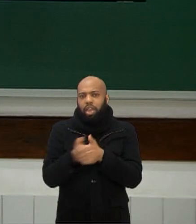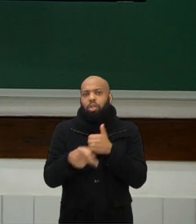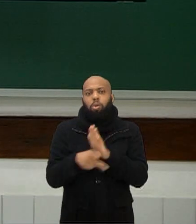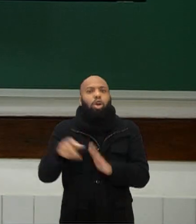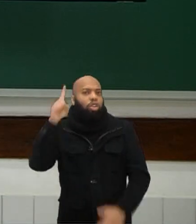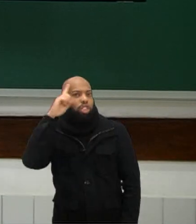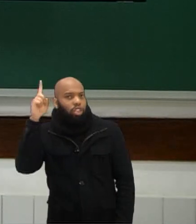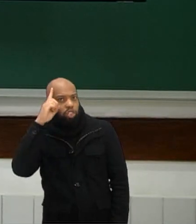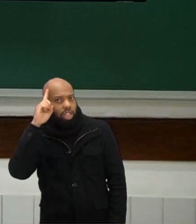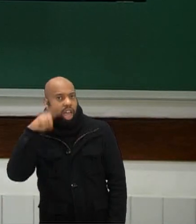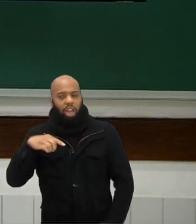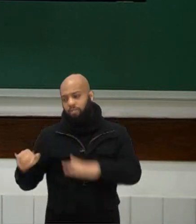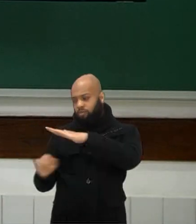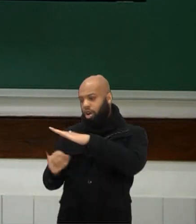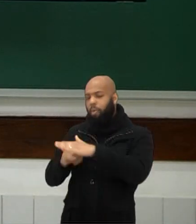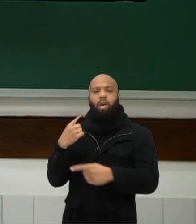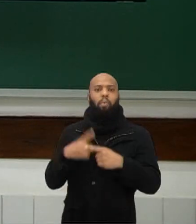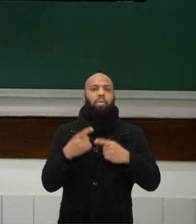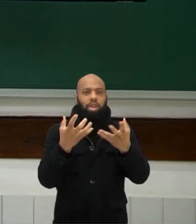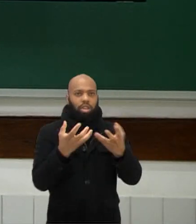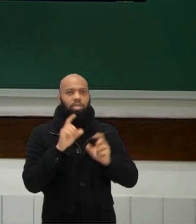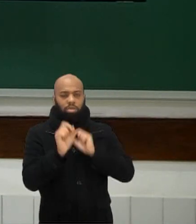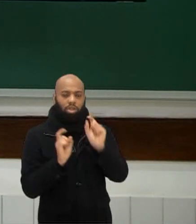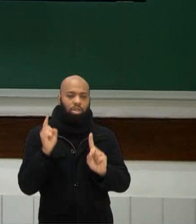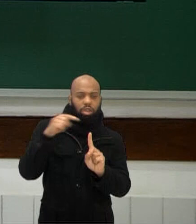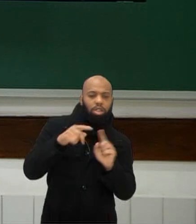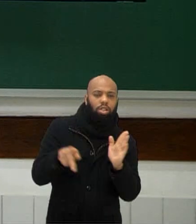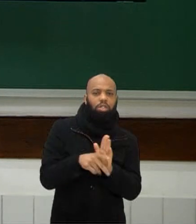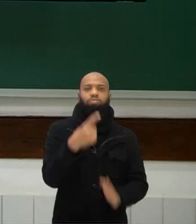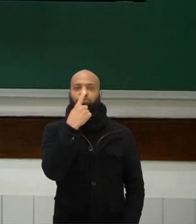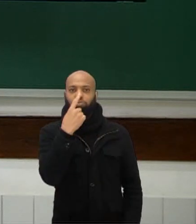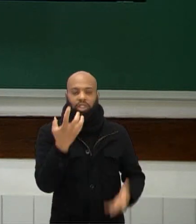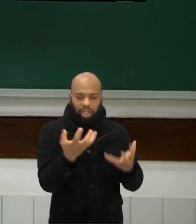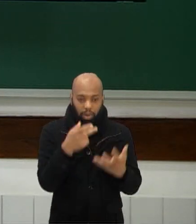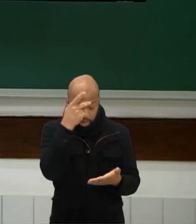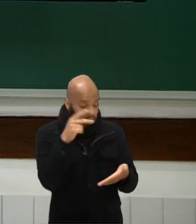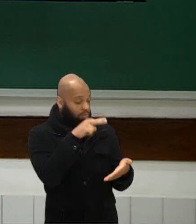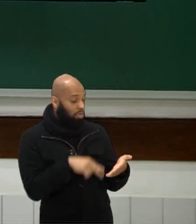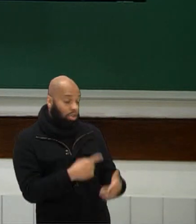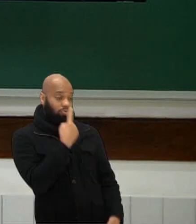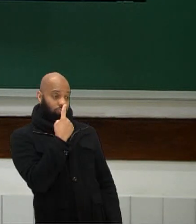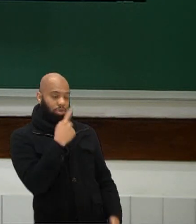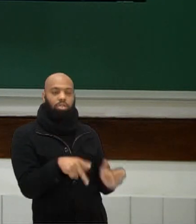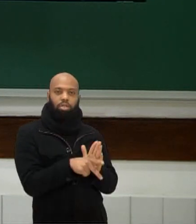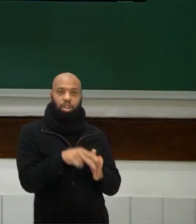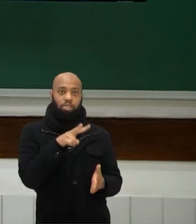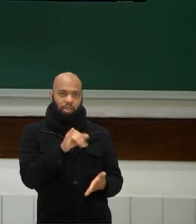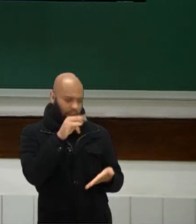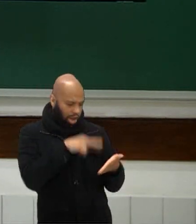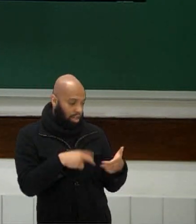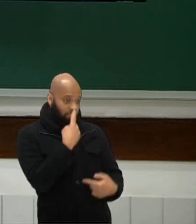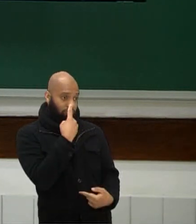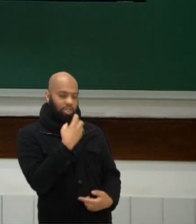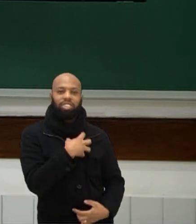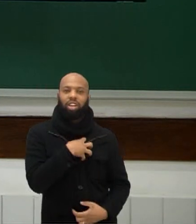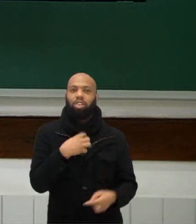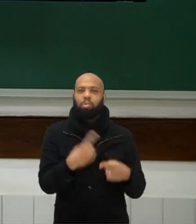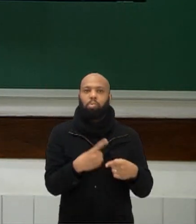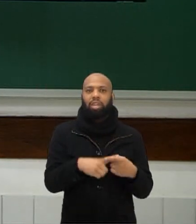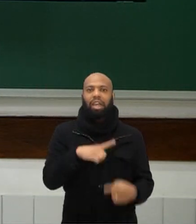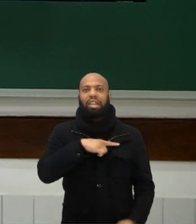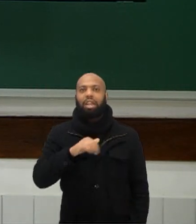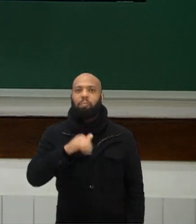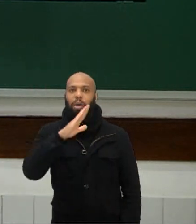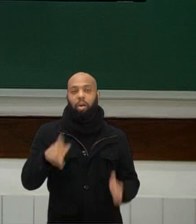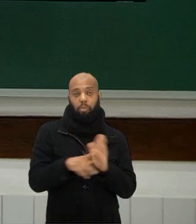dia a dia. Então, essa intenção ali é de aproximar o locutor do interlocutor, porque é muito mais comum